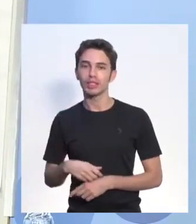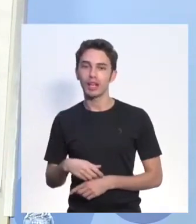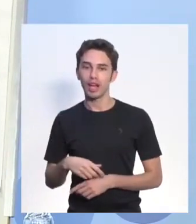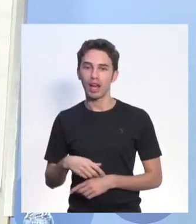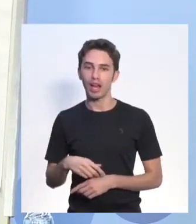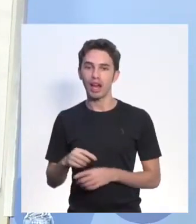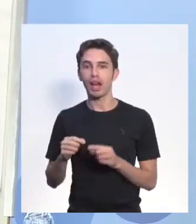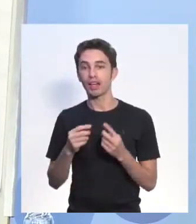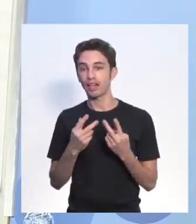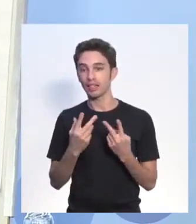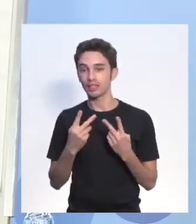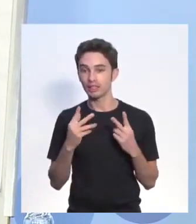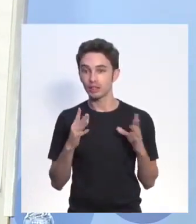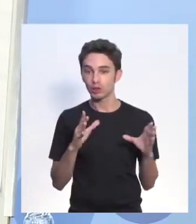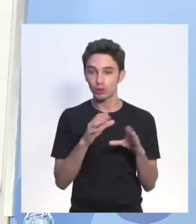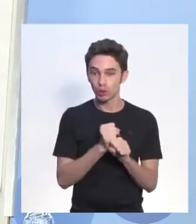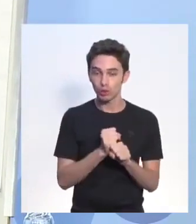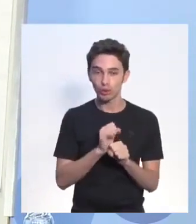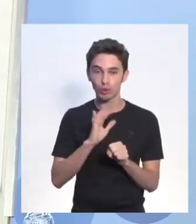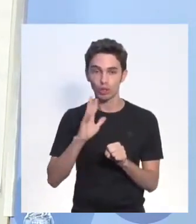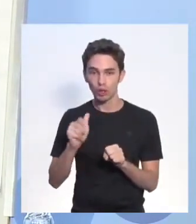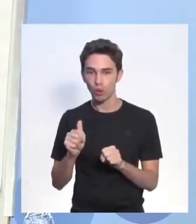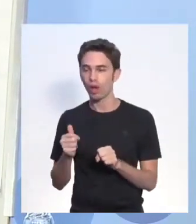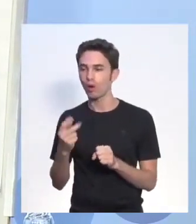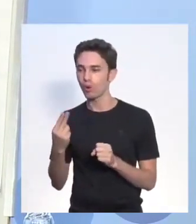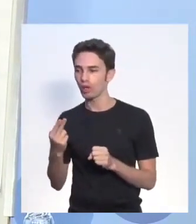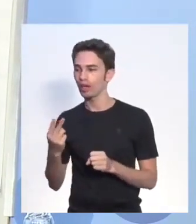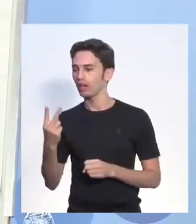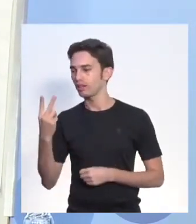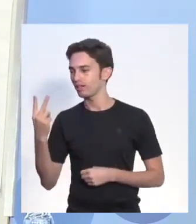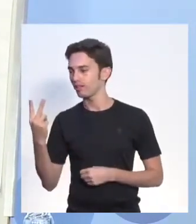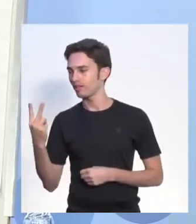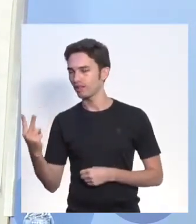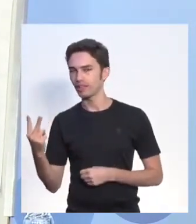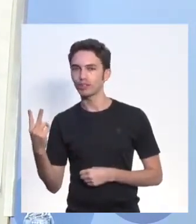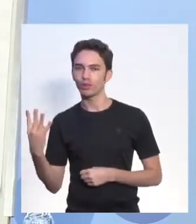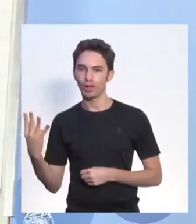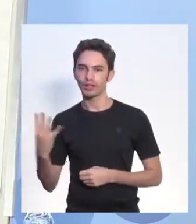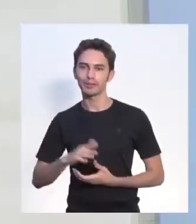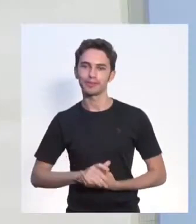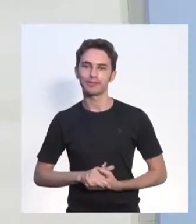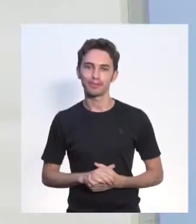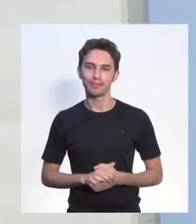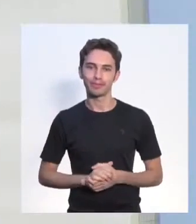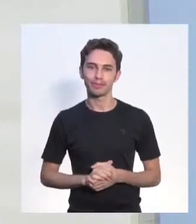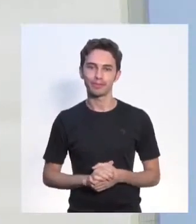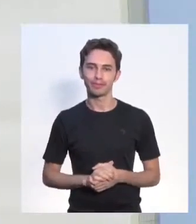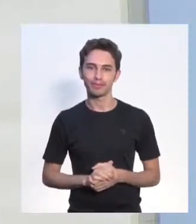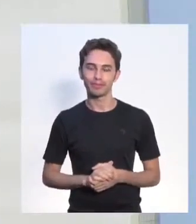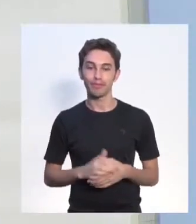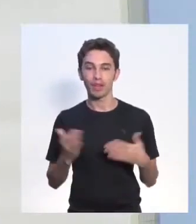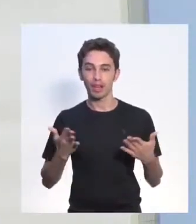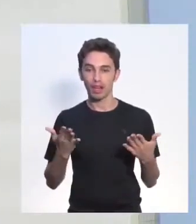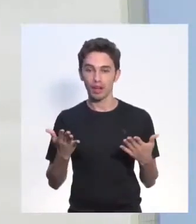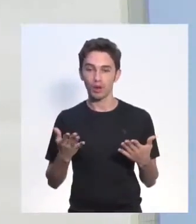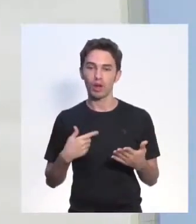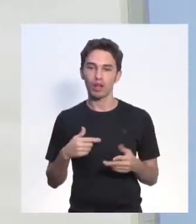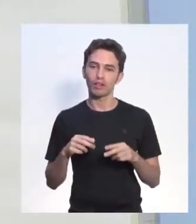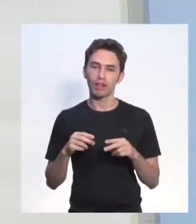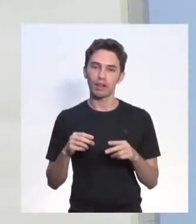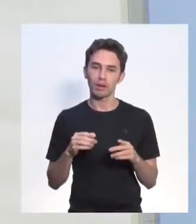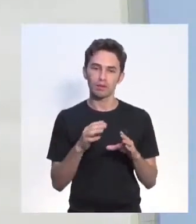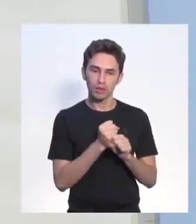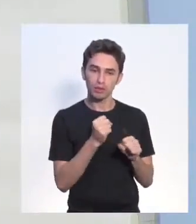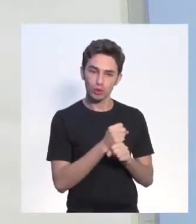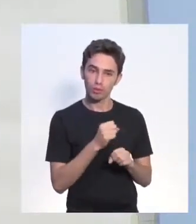3 lados é igual o valor do perímetro, que no caso é 24 centímetros. Agora a gente vai resolver a equação do